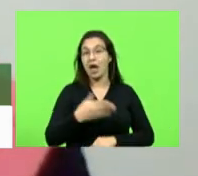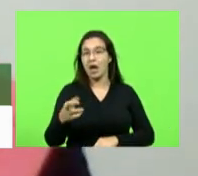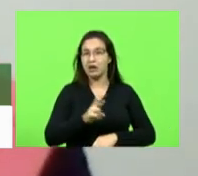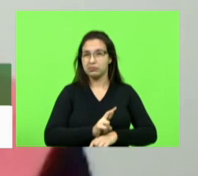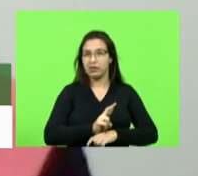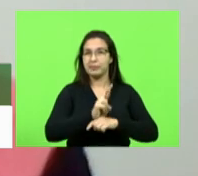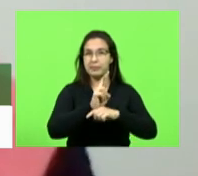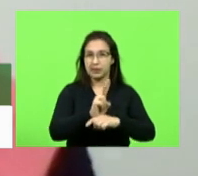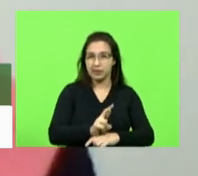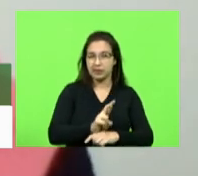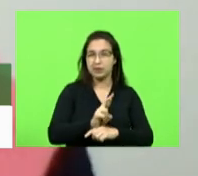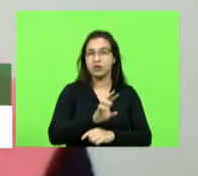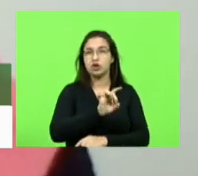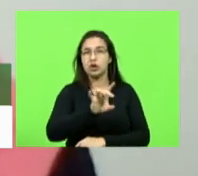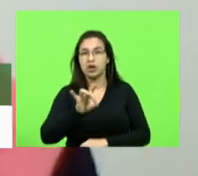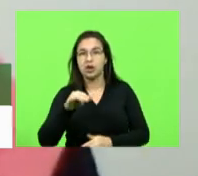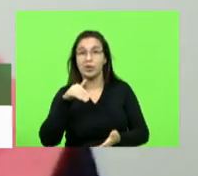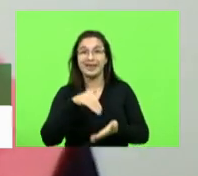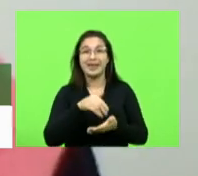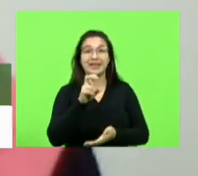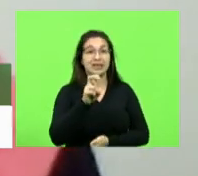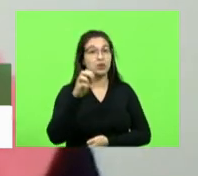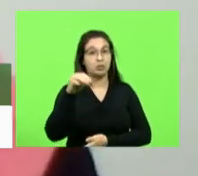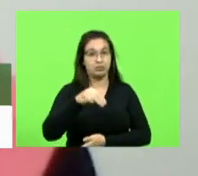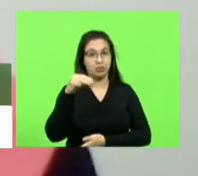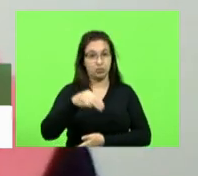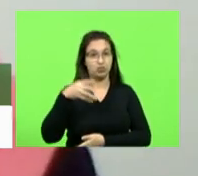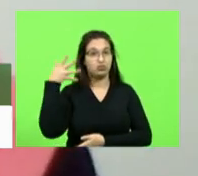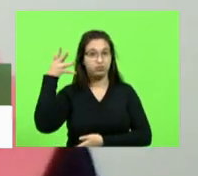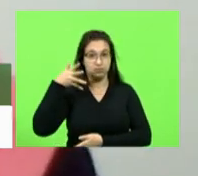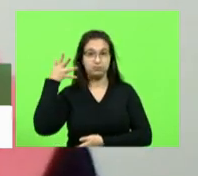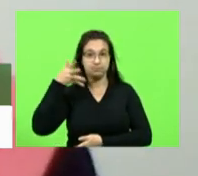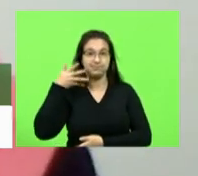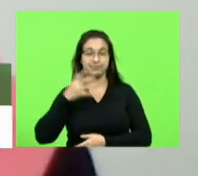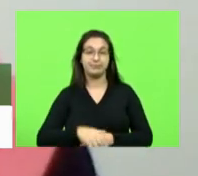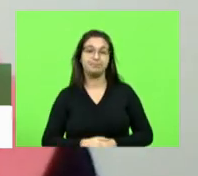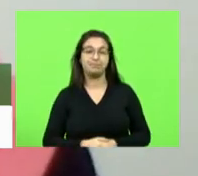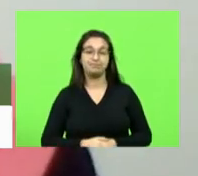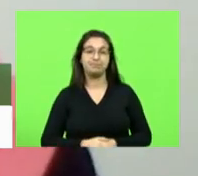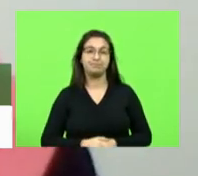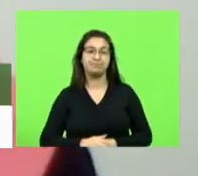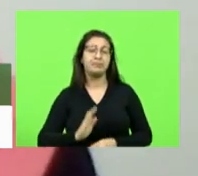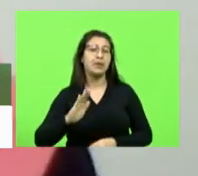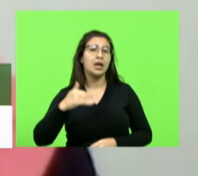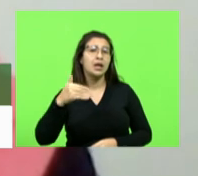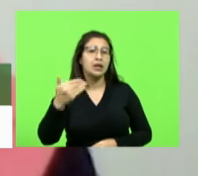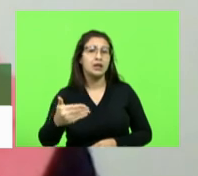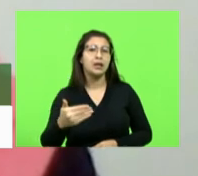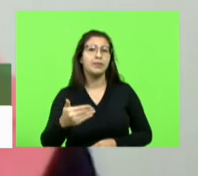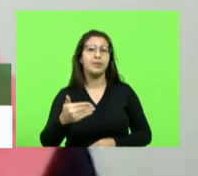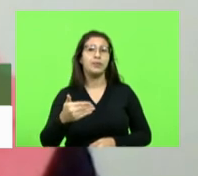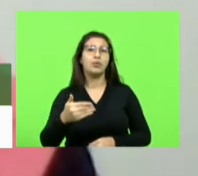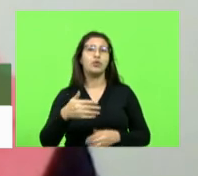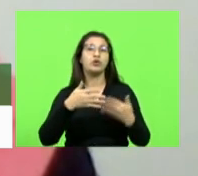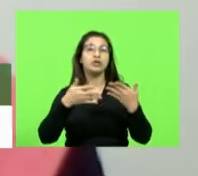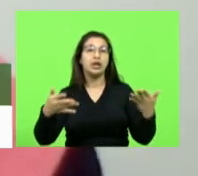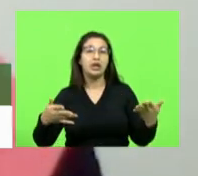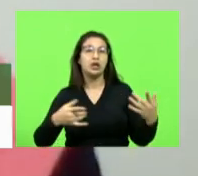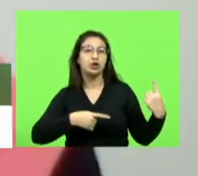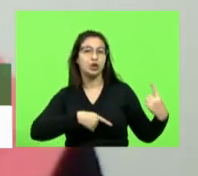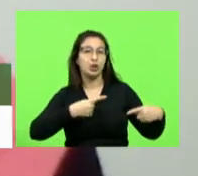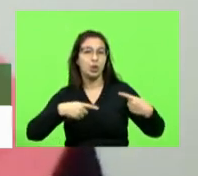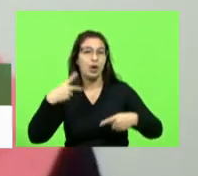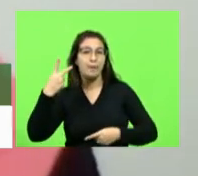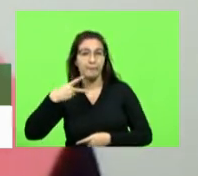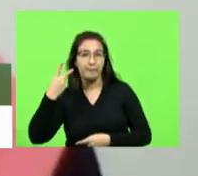entidades terão 5 minutos de fala. Num terceiro momento, nós teremos a fala dos parlamentares